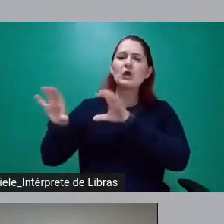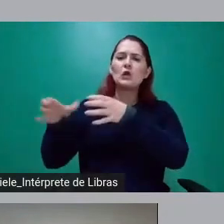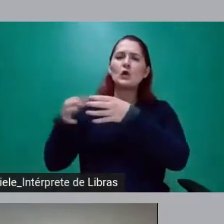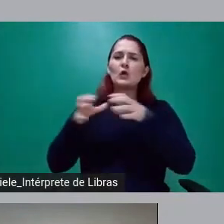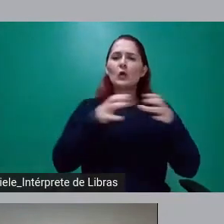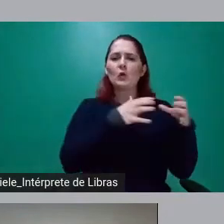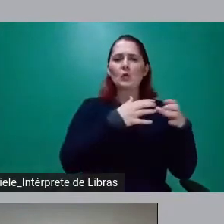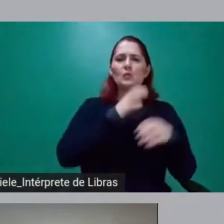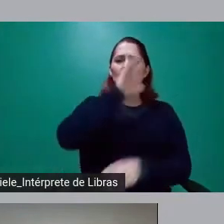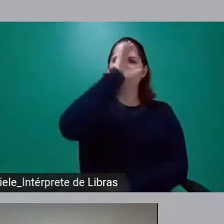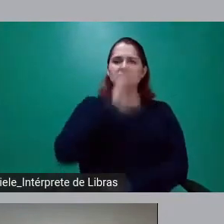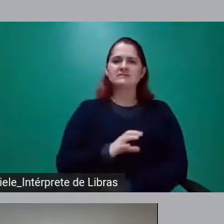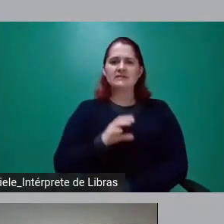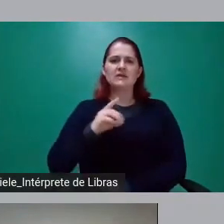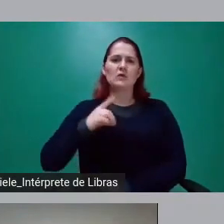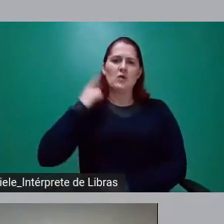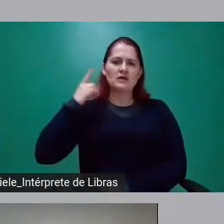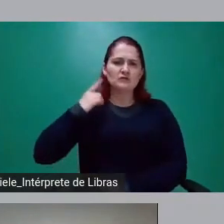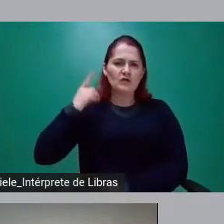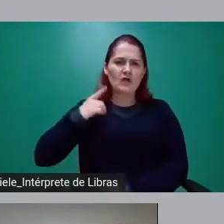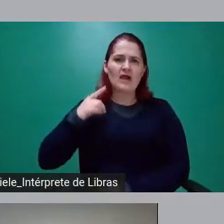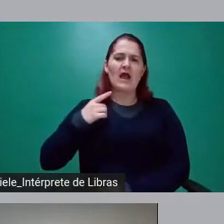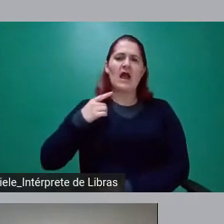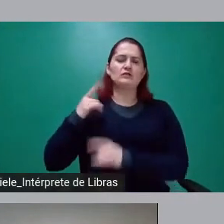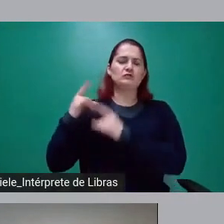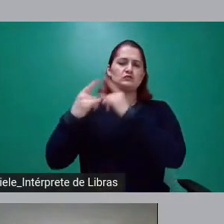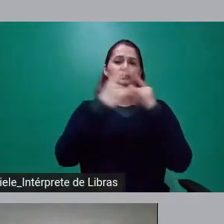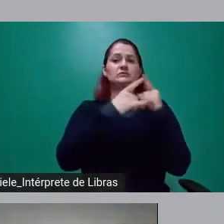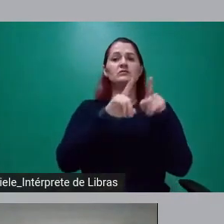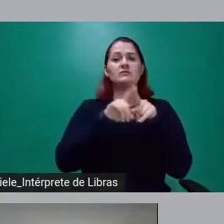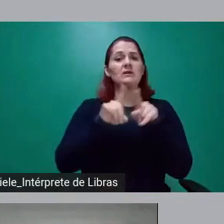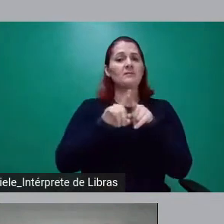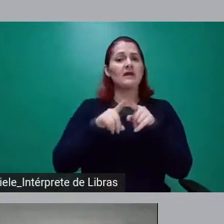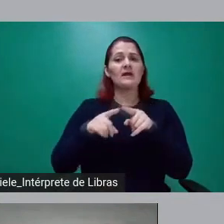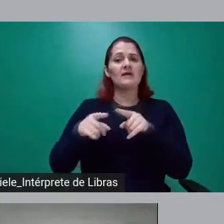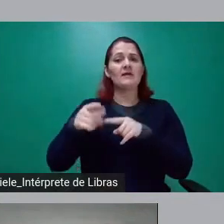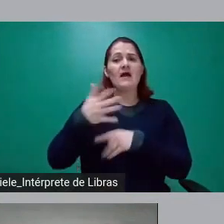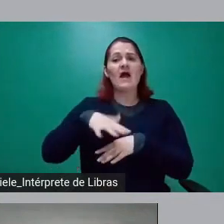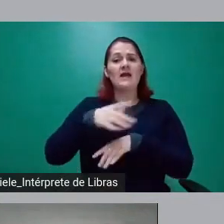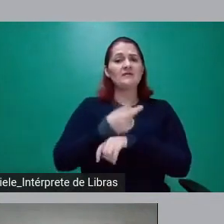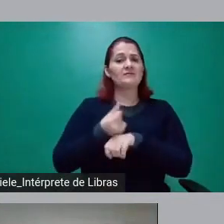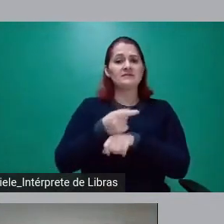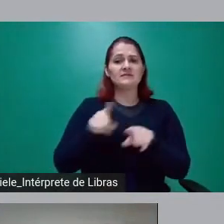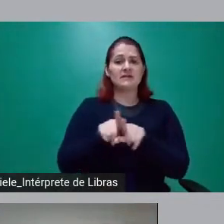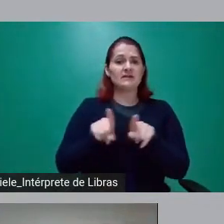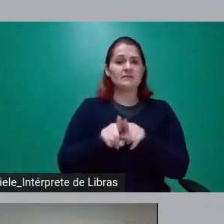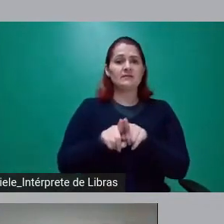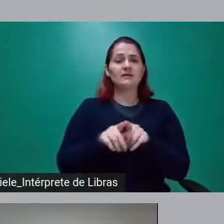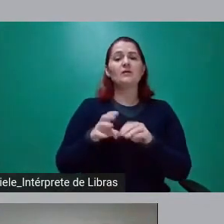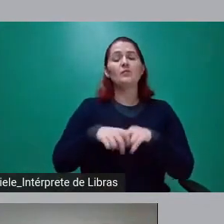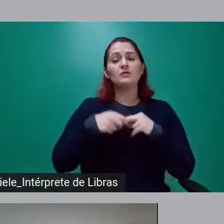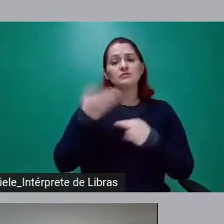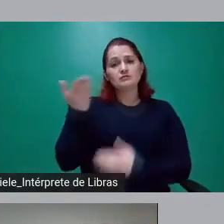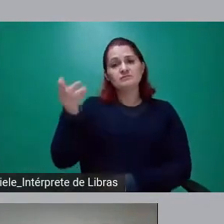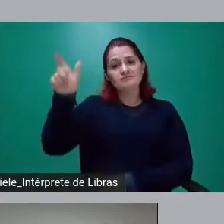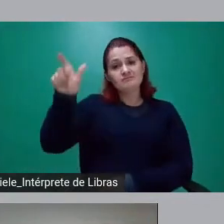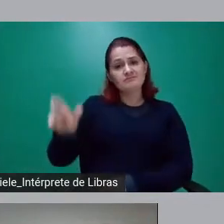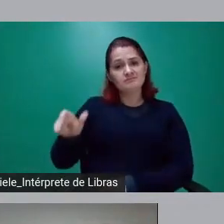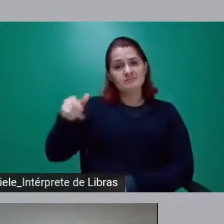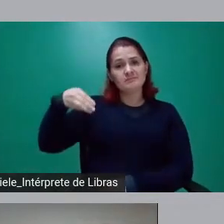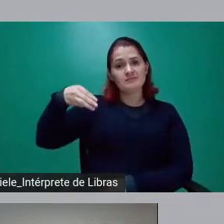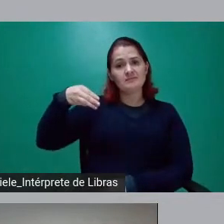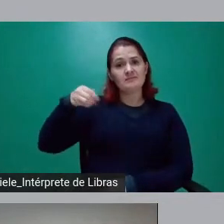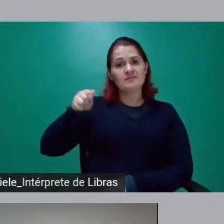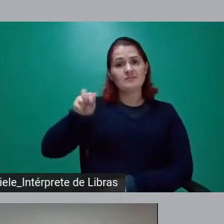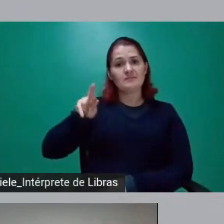cidadãos, advogados, instituições e até mesmo financiamento. E isto a senhora conseguiu reunir,